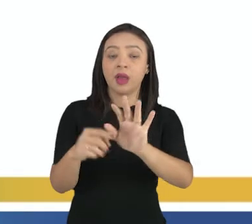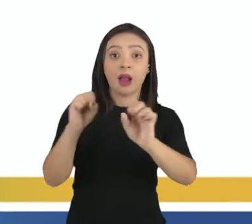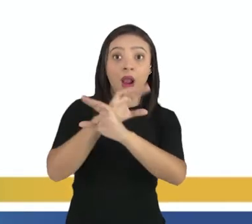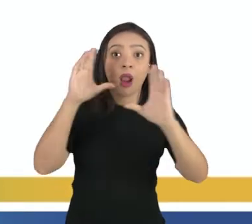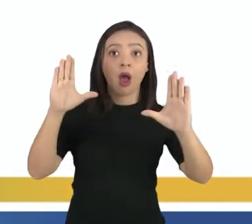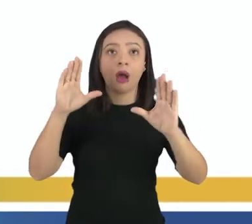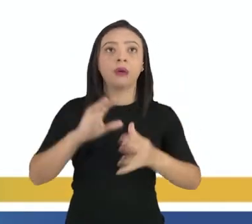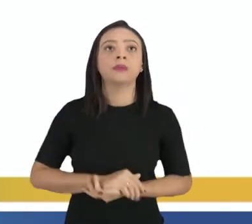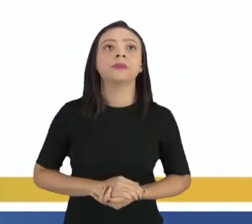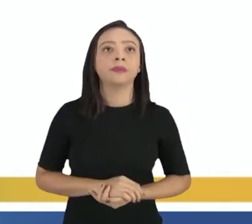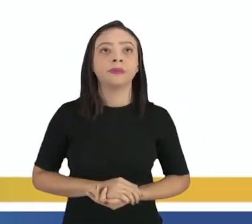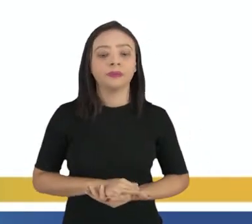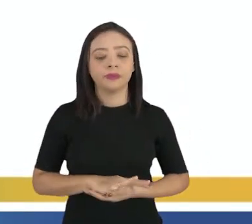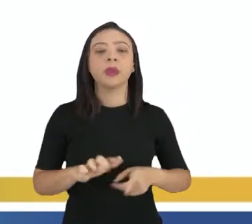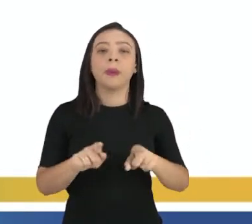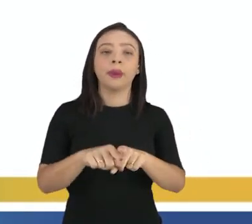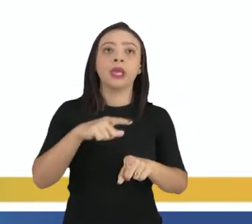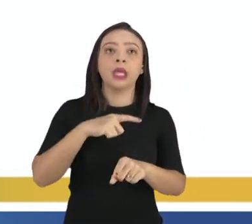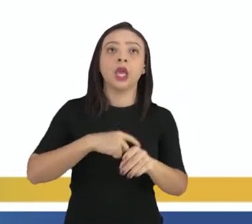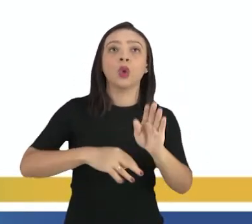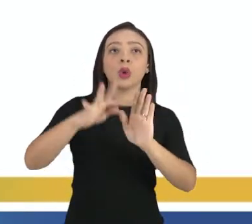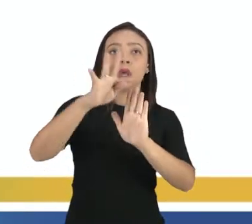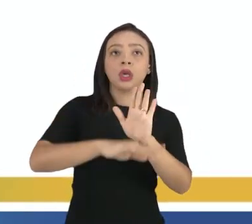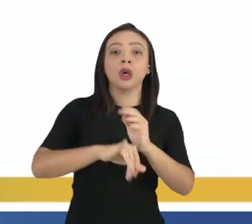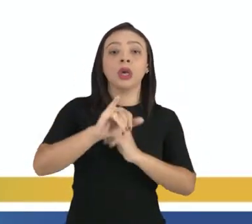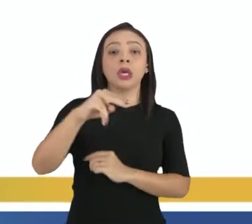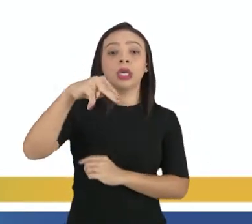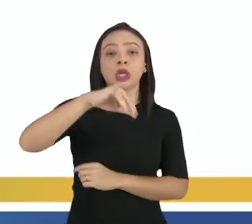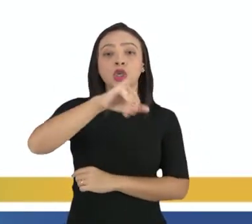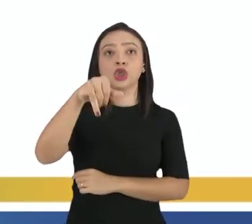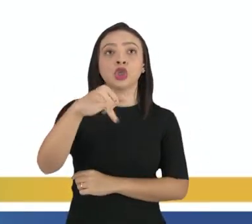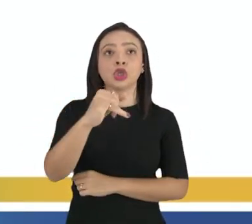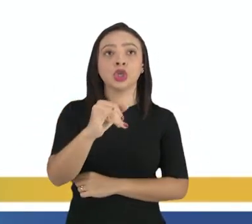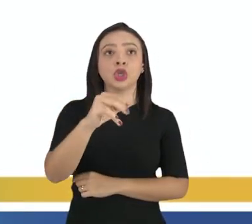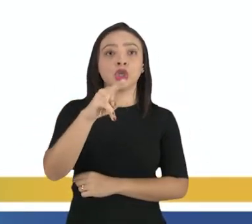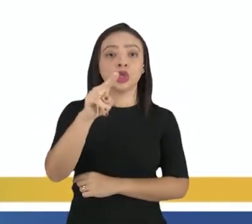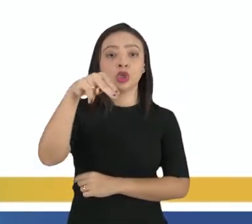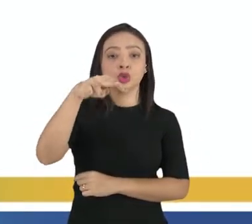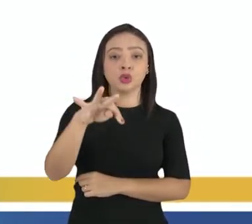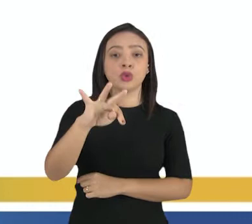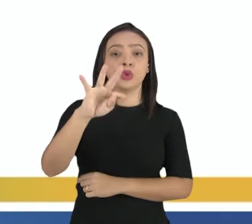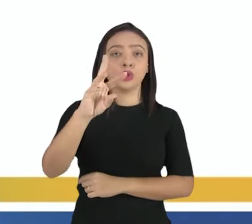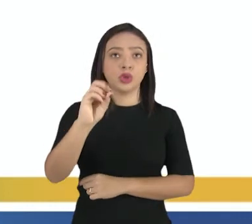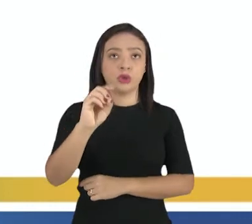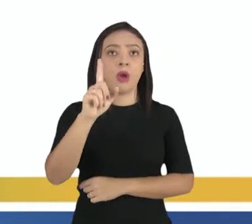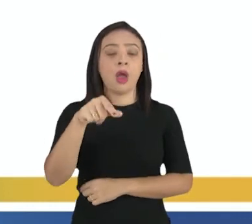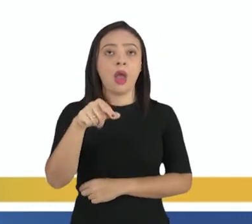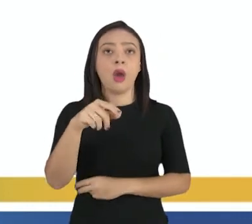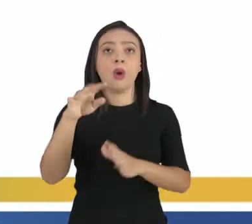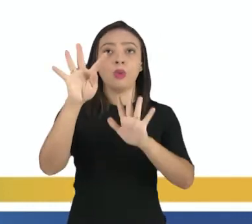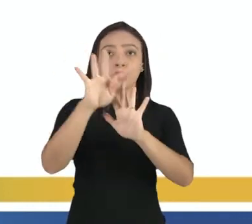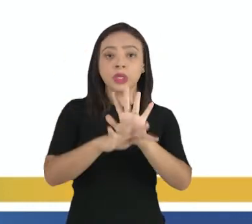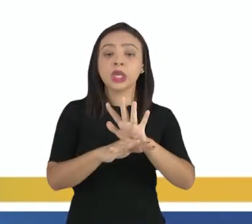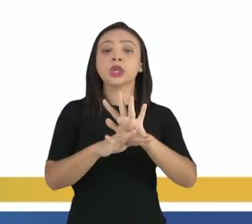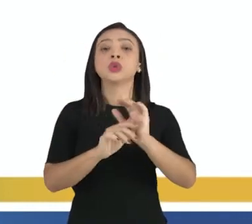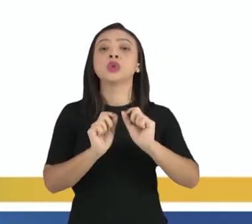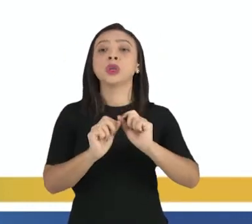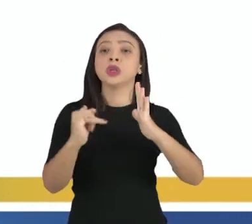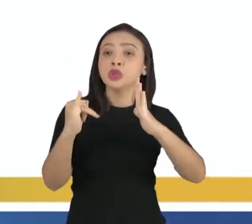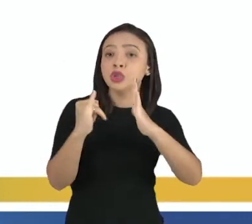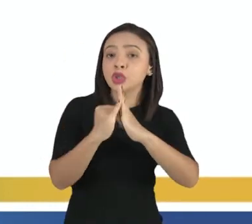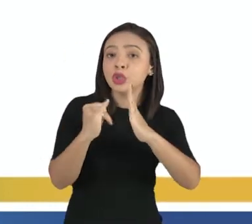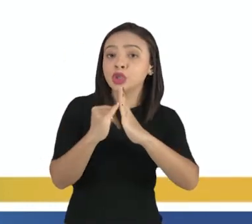próximo texto injuntivo o texto institucional ou injuntivo